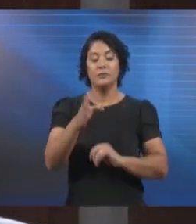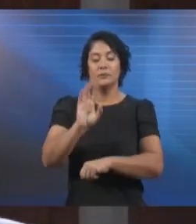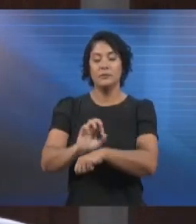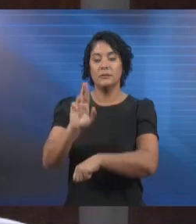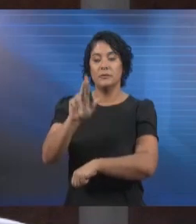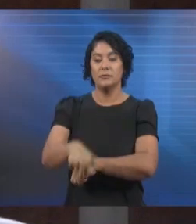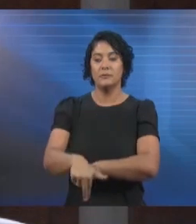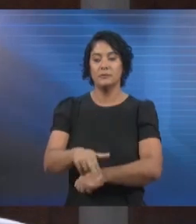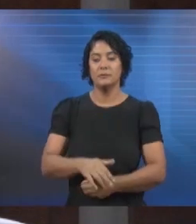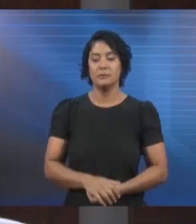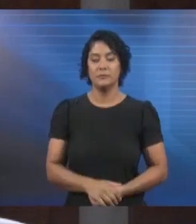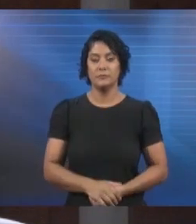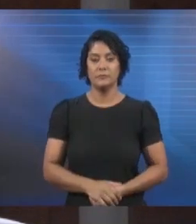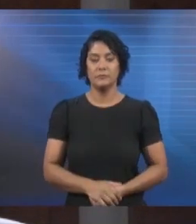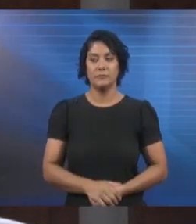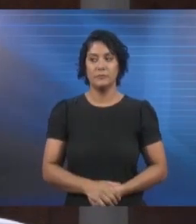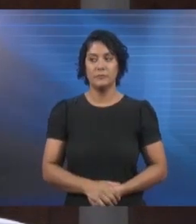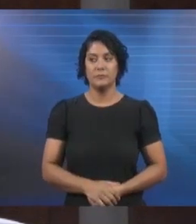Grande do Norte